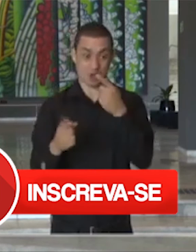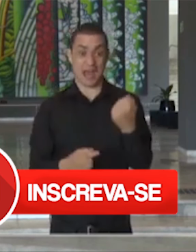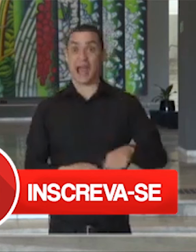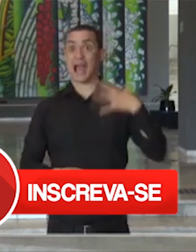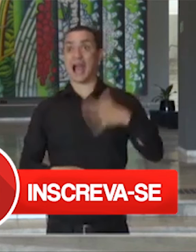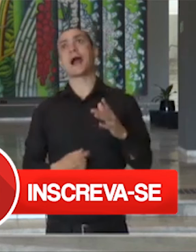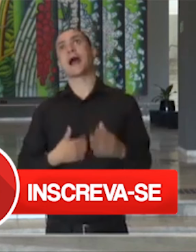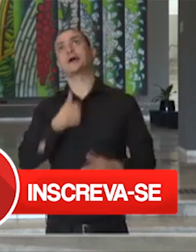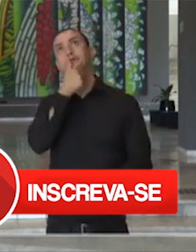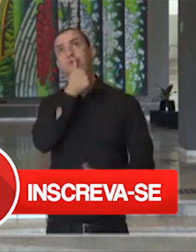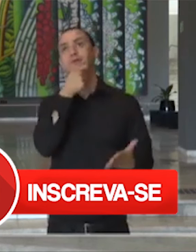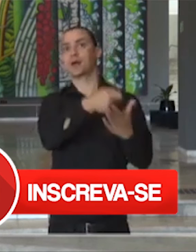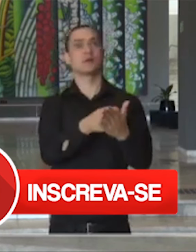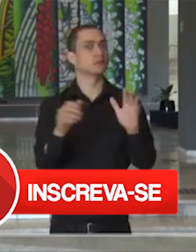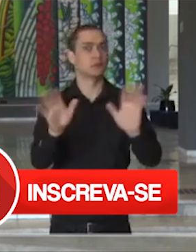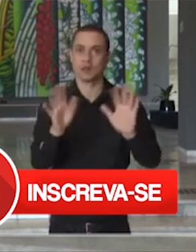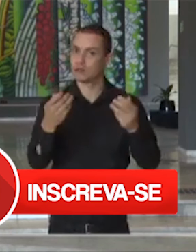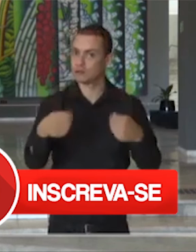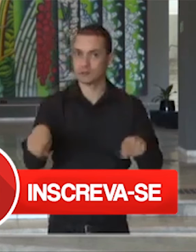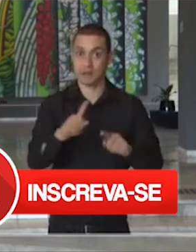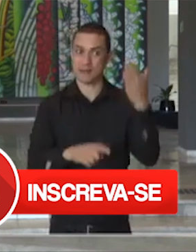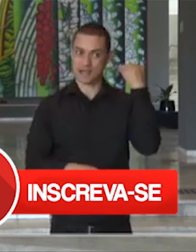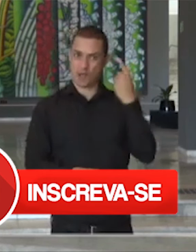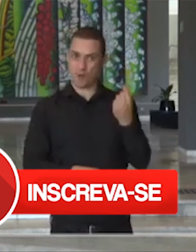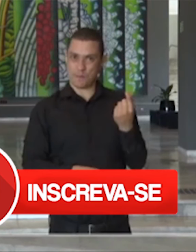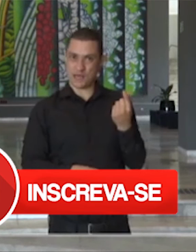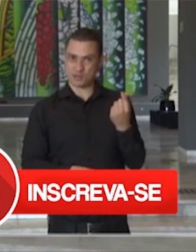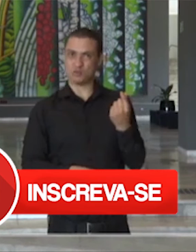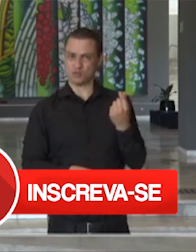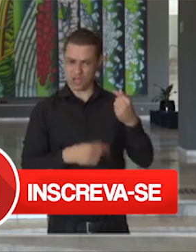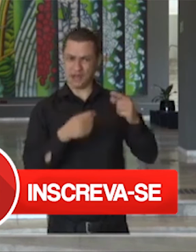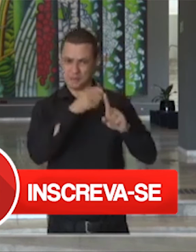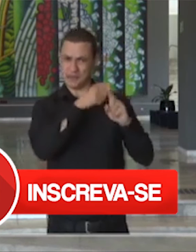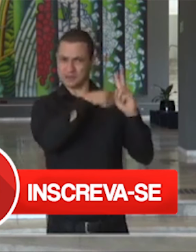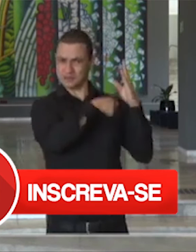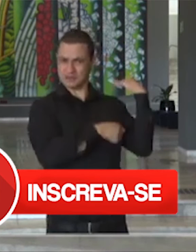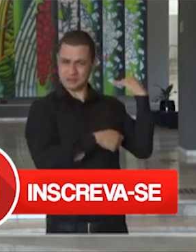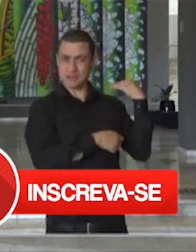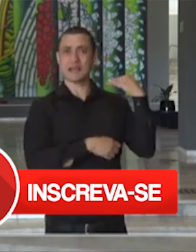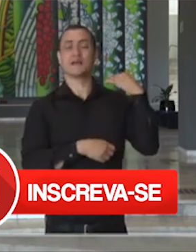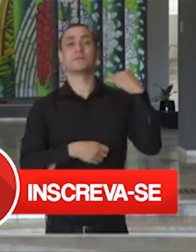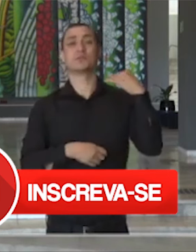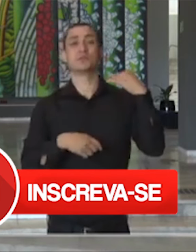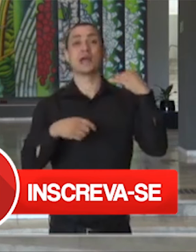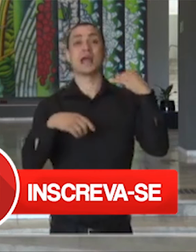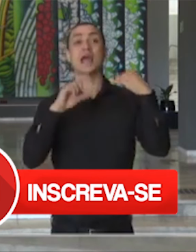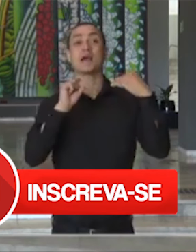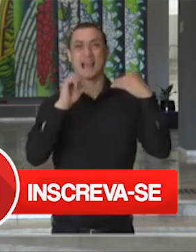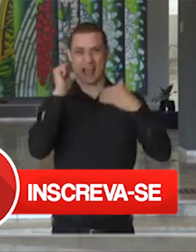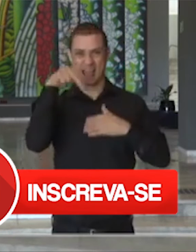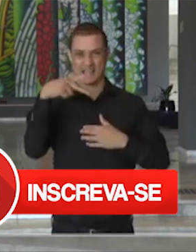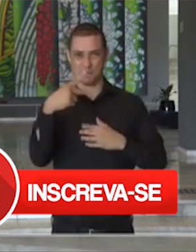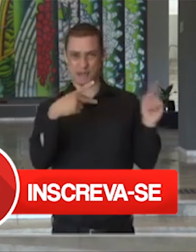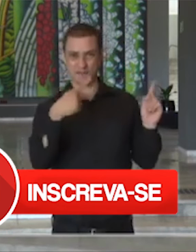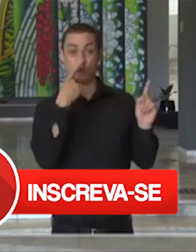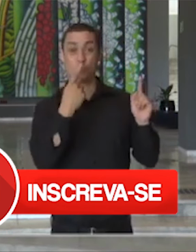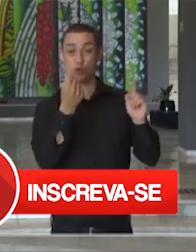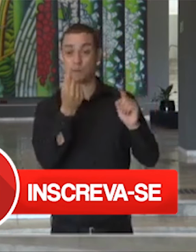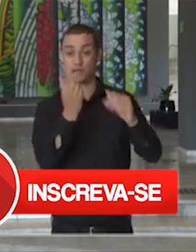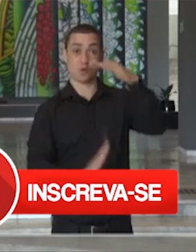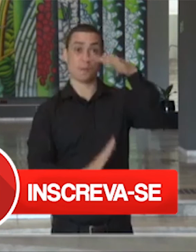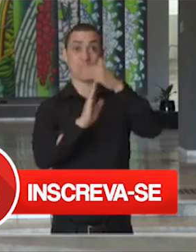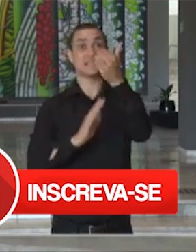caro. O preço que vinha sendo praticado, de acordo com a ANP, é no máximo de R$